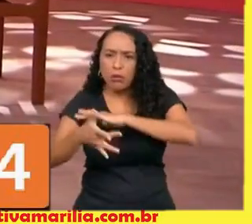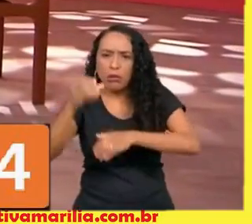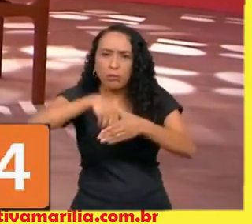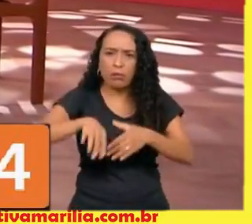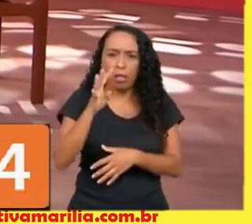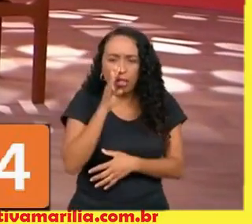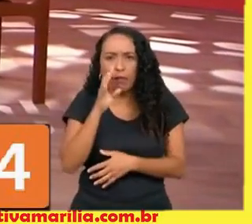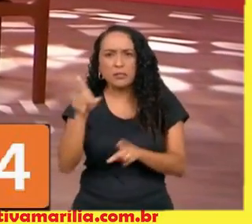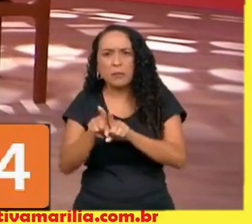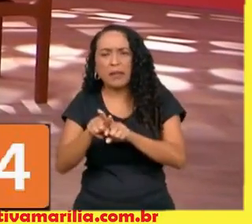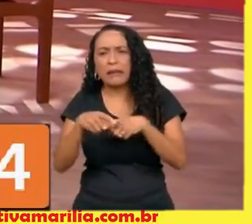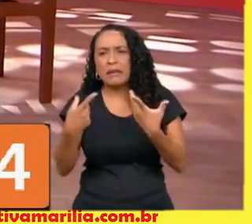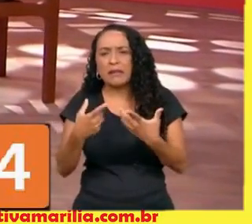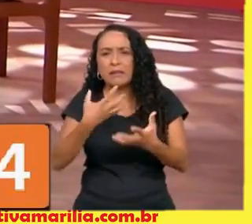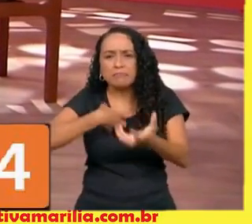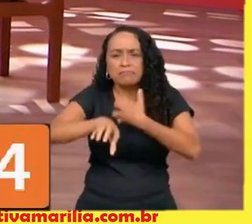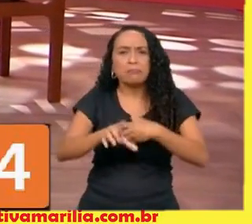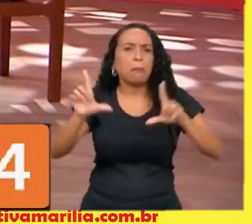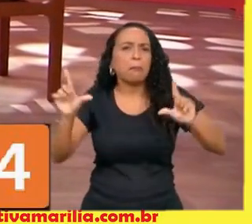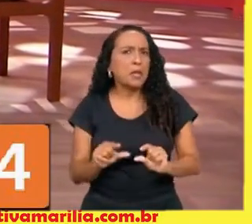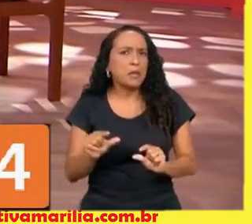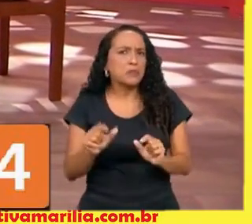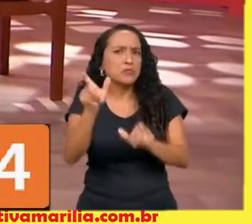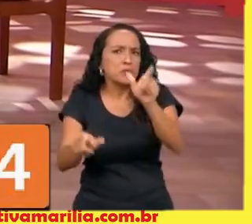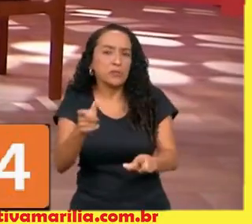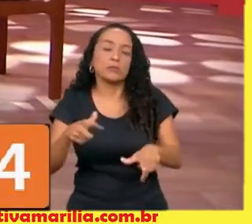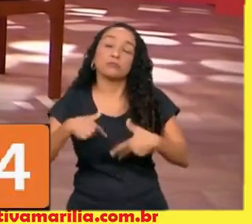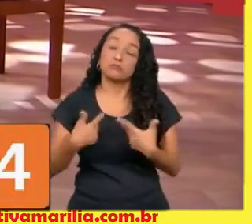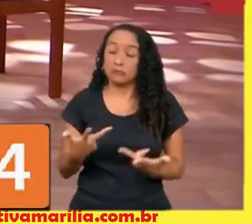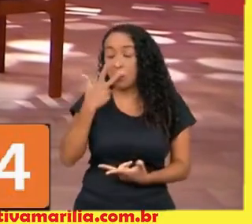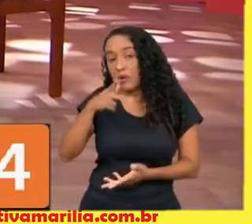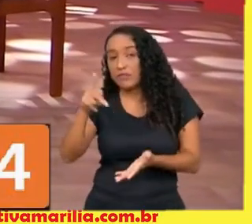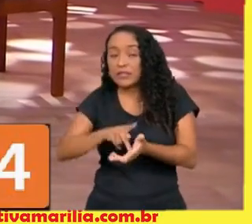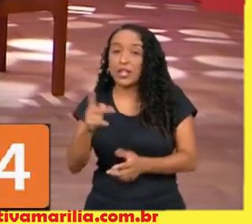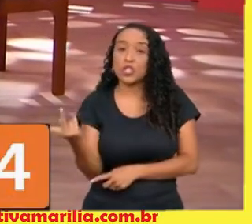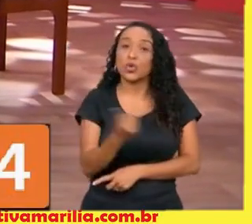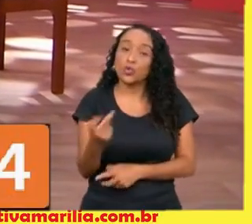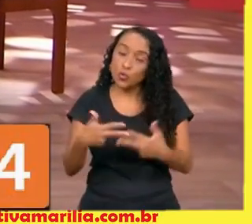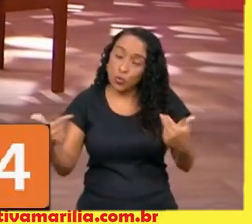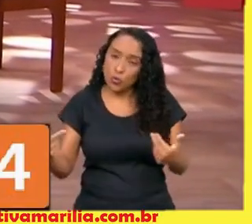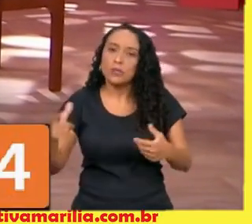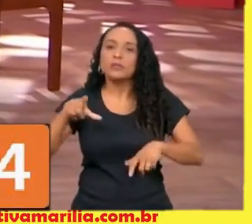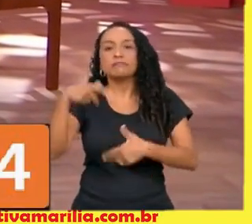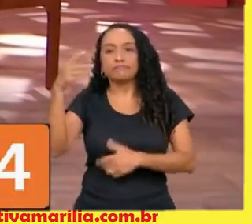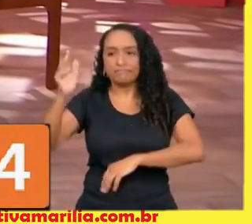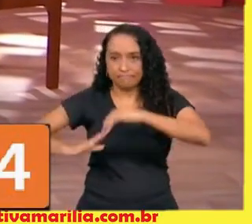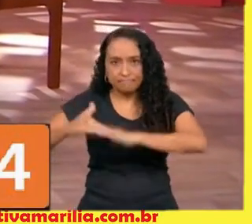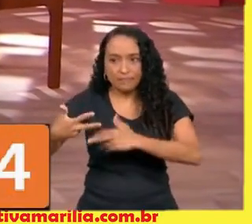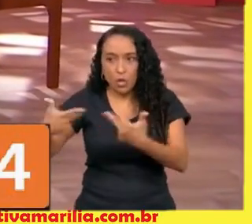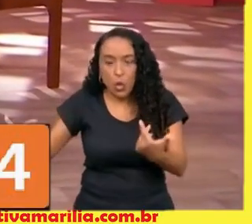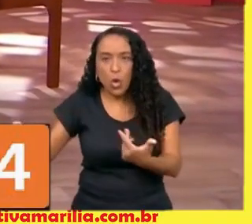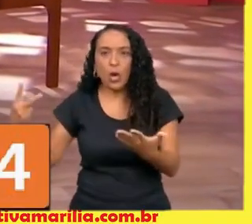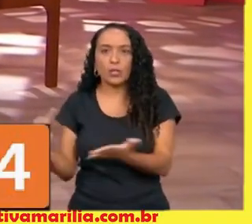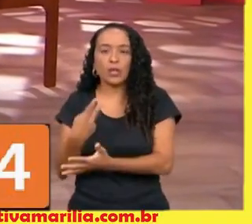por exemplo, menos empático com as pessoas, né? Eu acho que as duas coisas, de fato, dão voz para gente que... Quer dizer, as